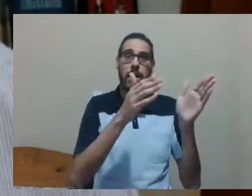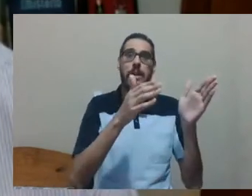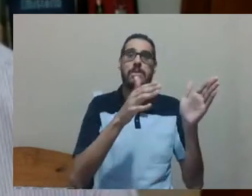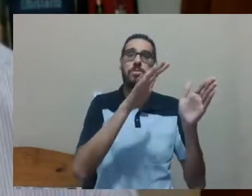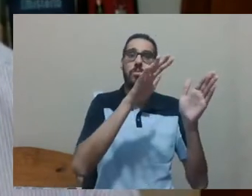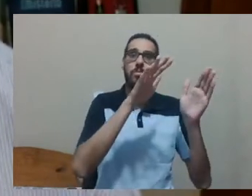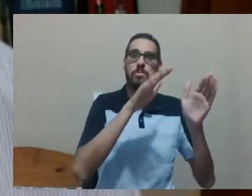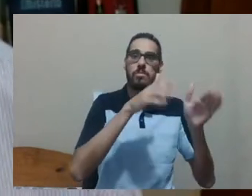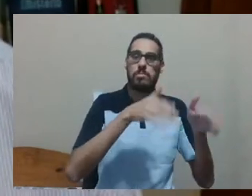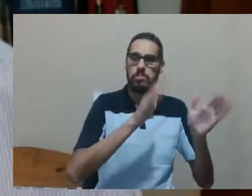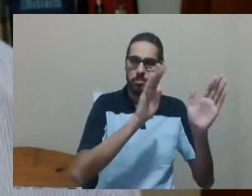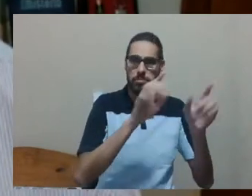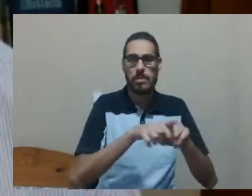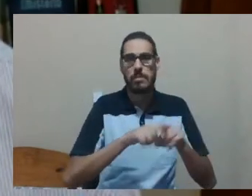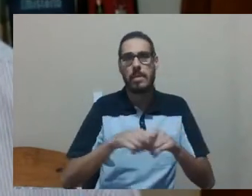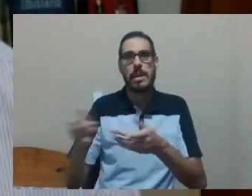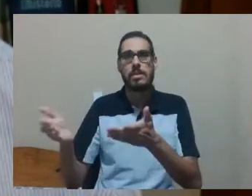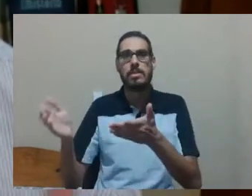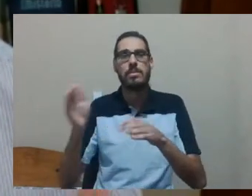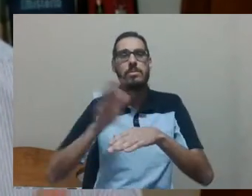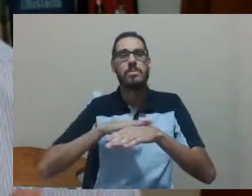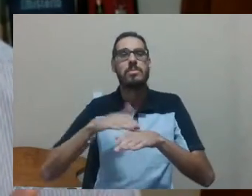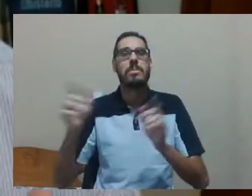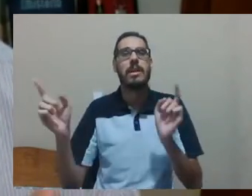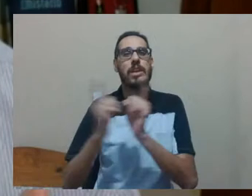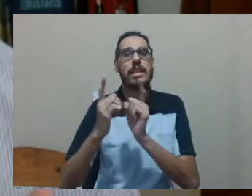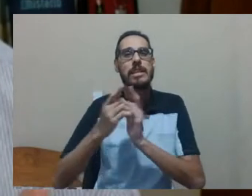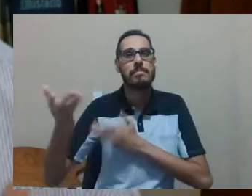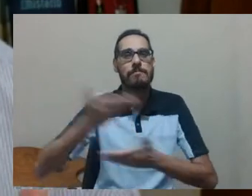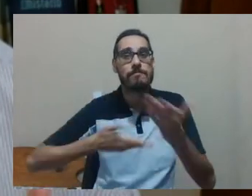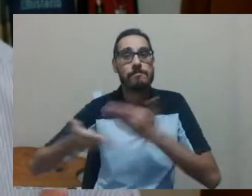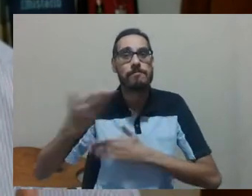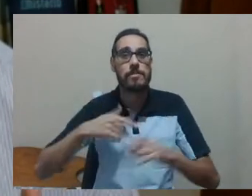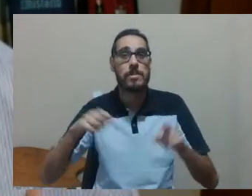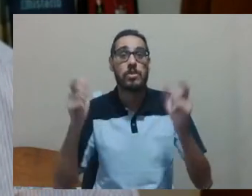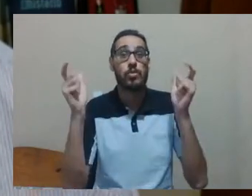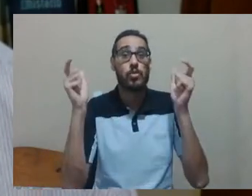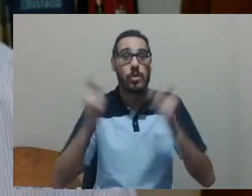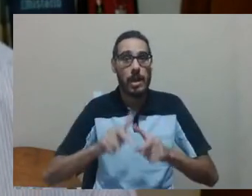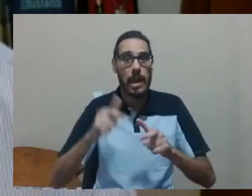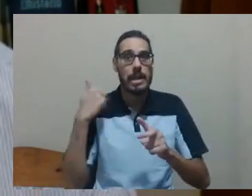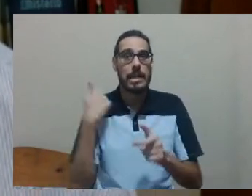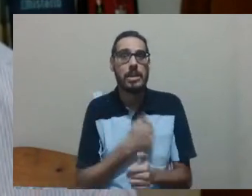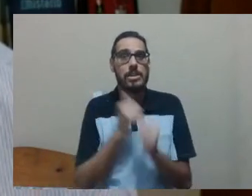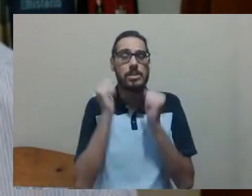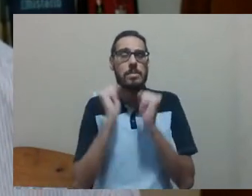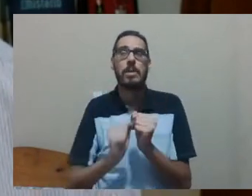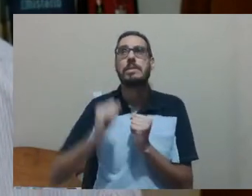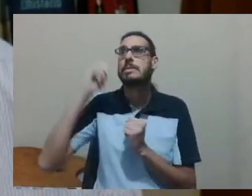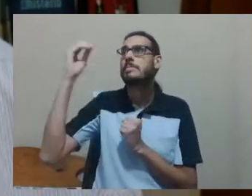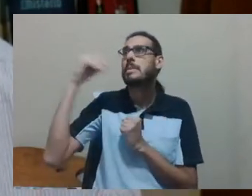nos quais a gente possa também ter outras oportunidades, outras experiências, né? Se a gente imaginar